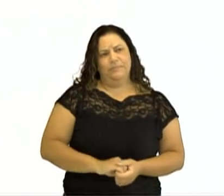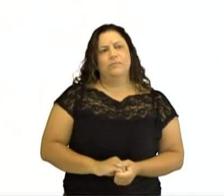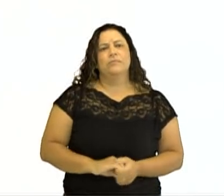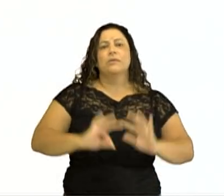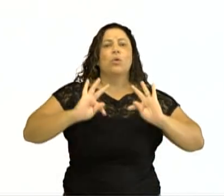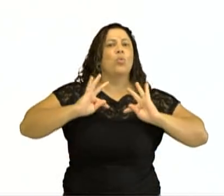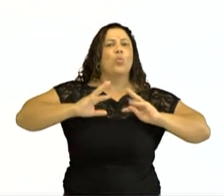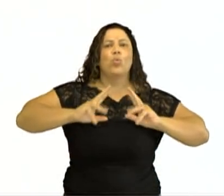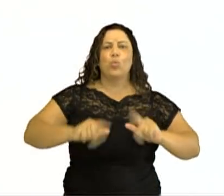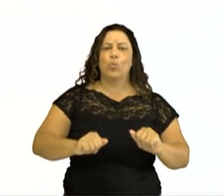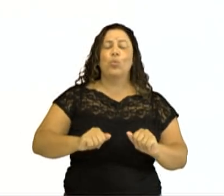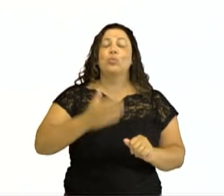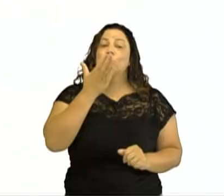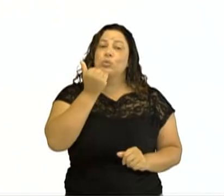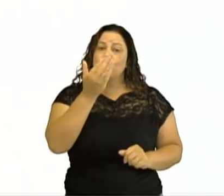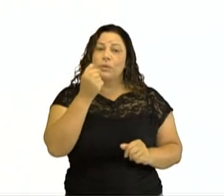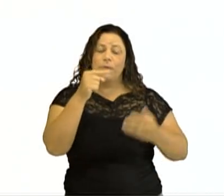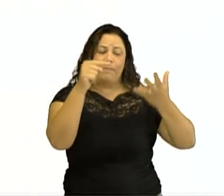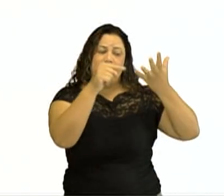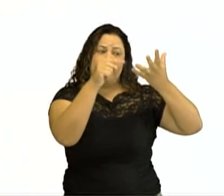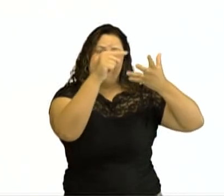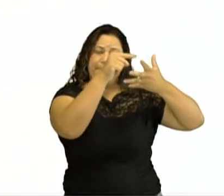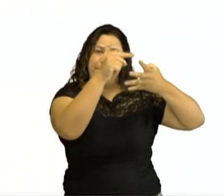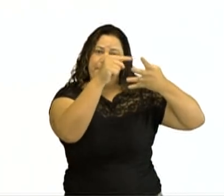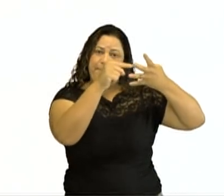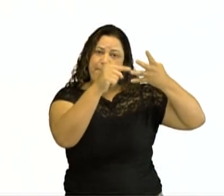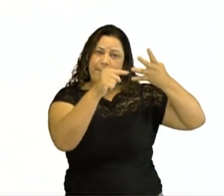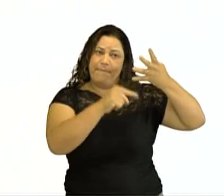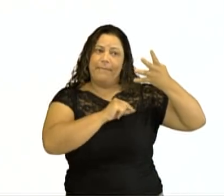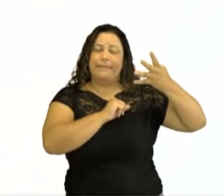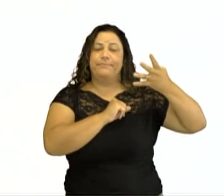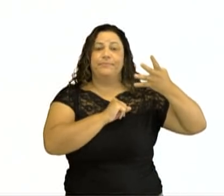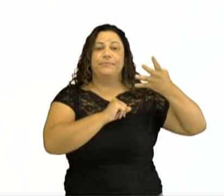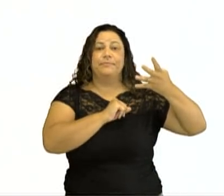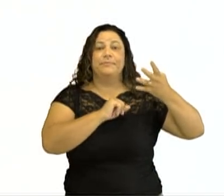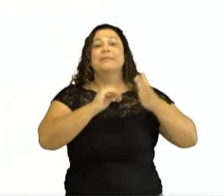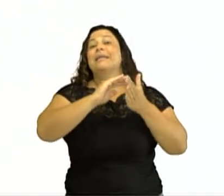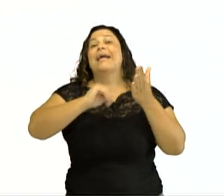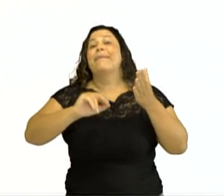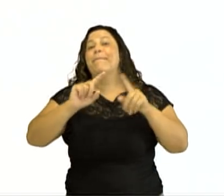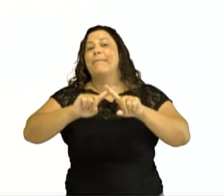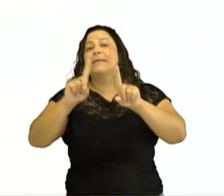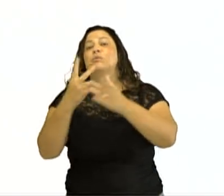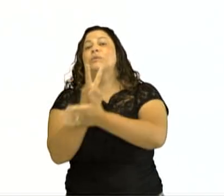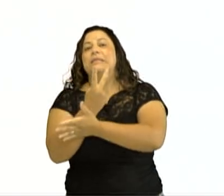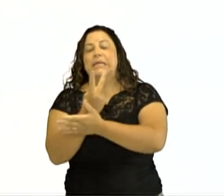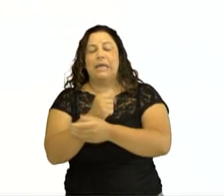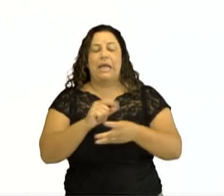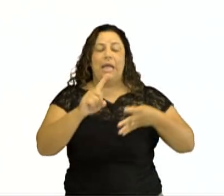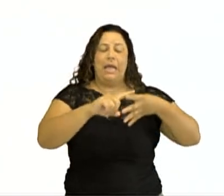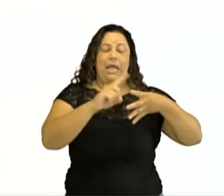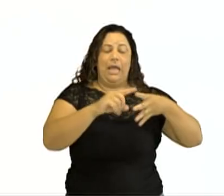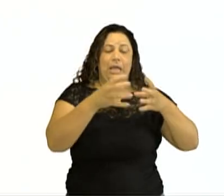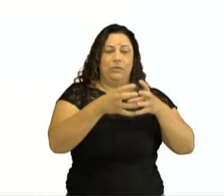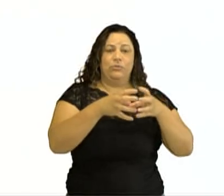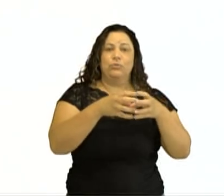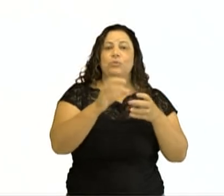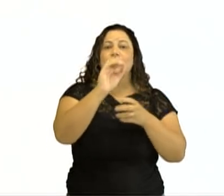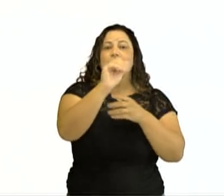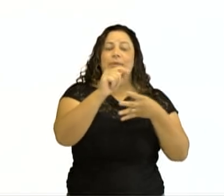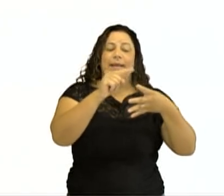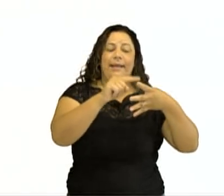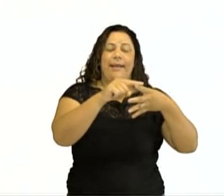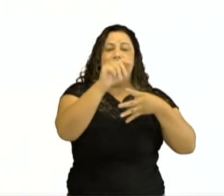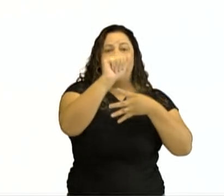alimentos abaixo, exceto na opção A, o abacate, na opção B, o queijo,